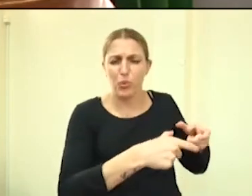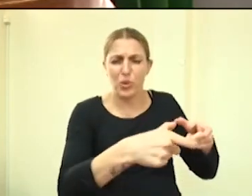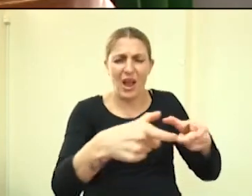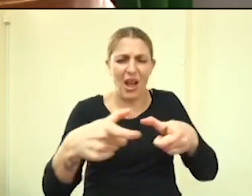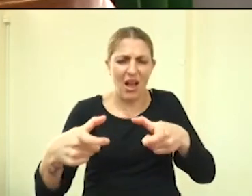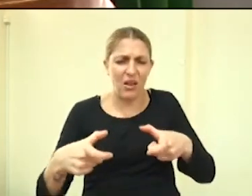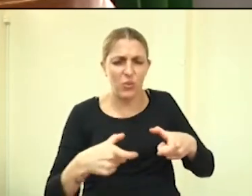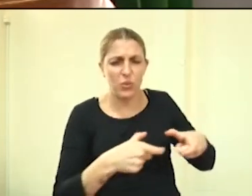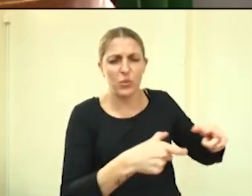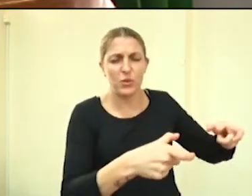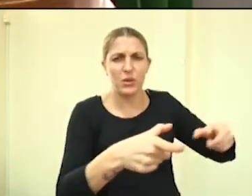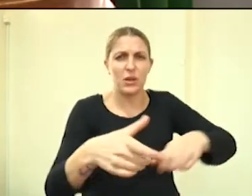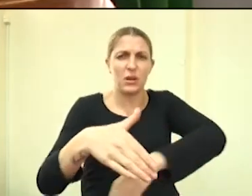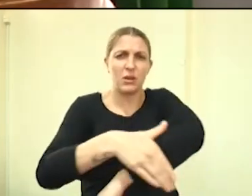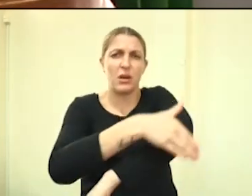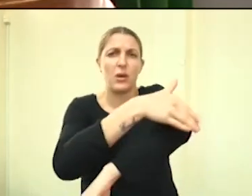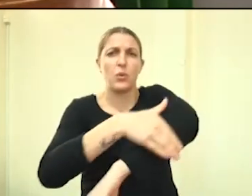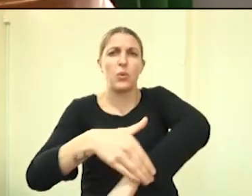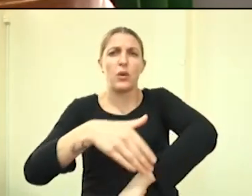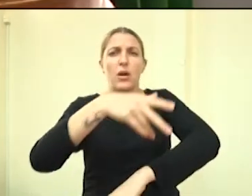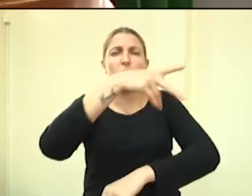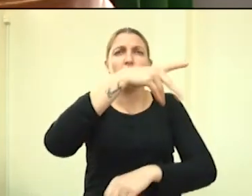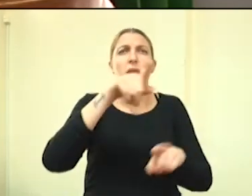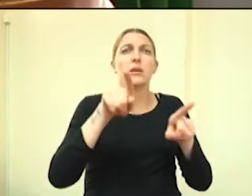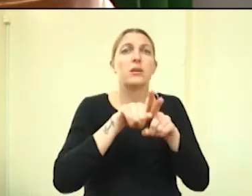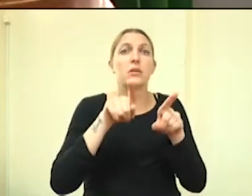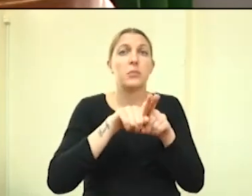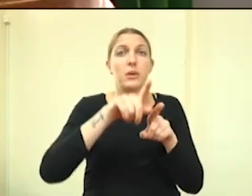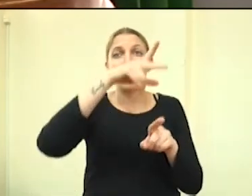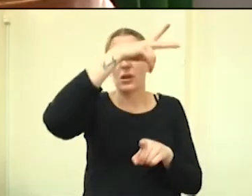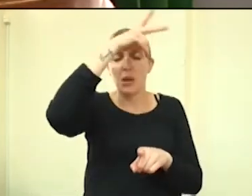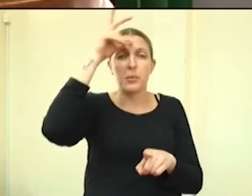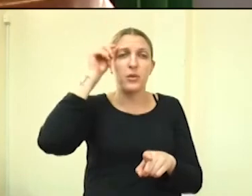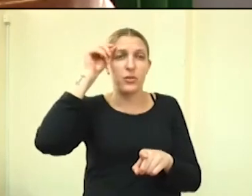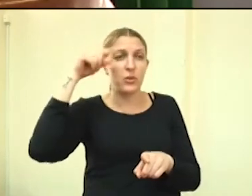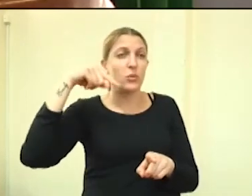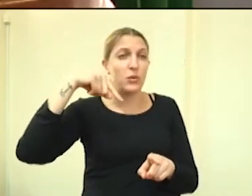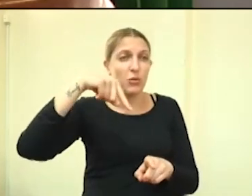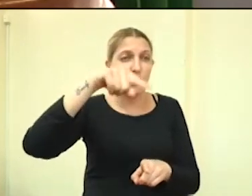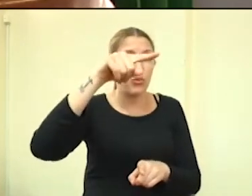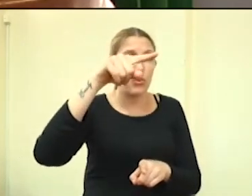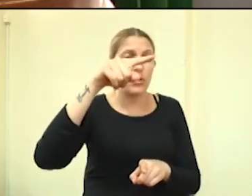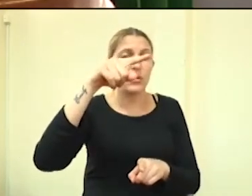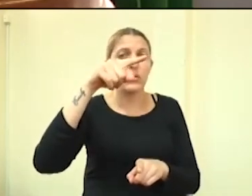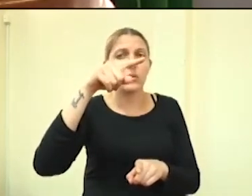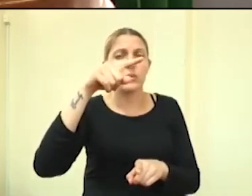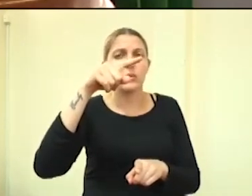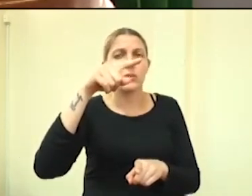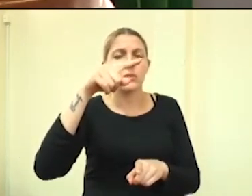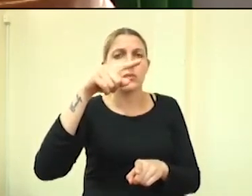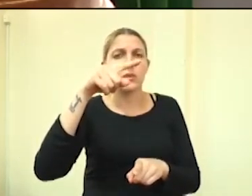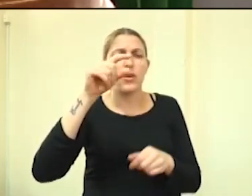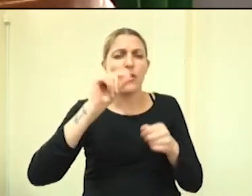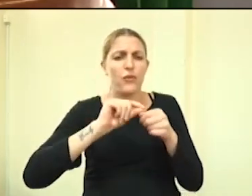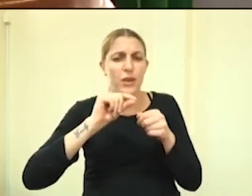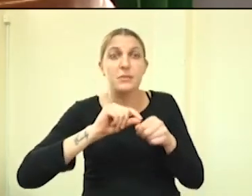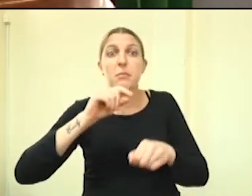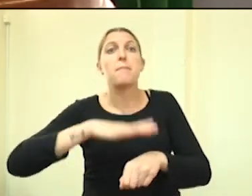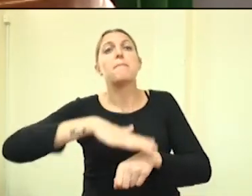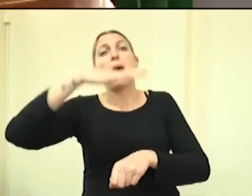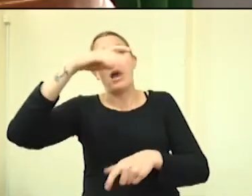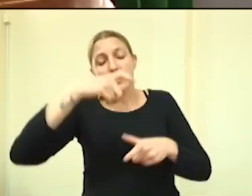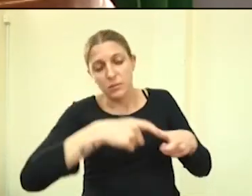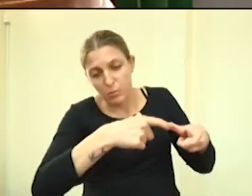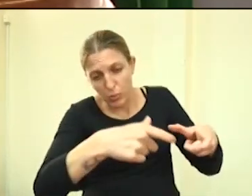de fora a fora, a prefeitura foi lá faz um ano, 6 meses, 8 meses, cortou para colocar a tubulação